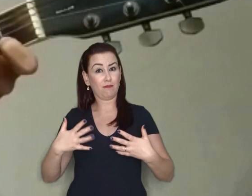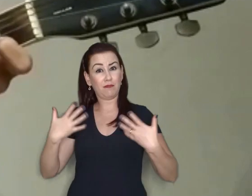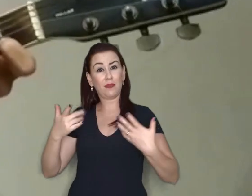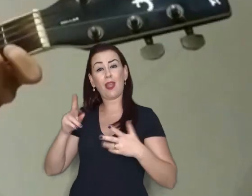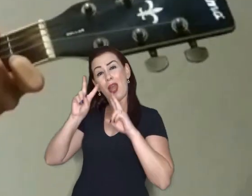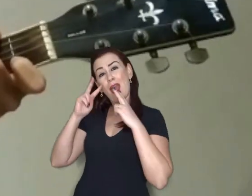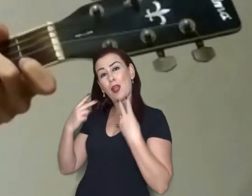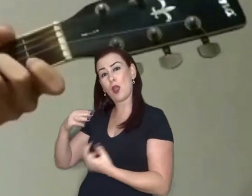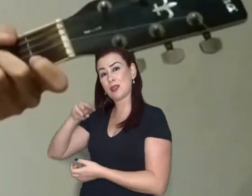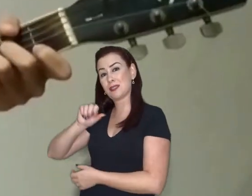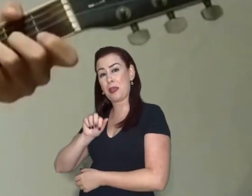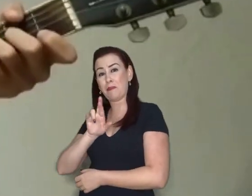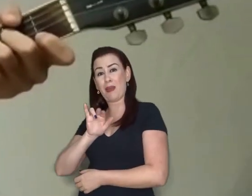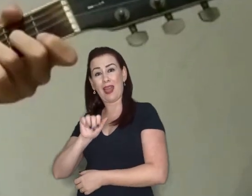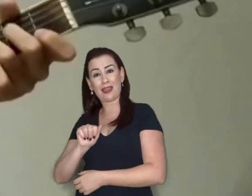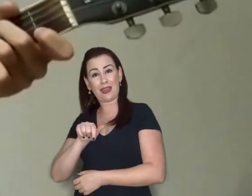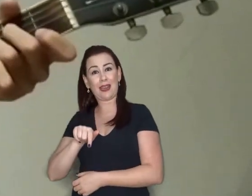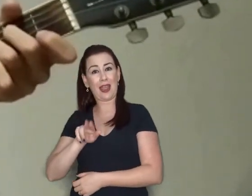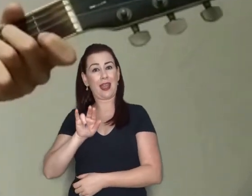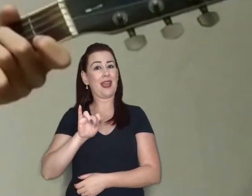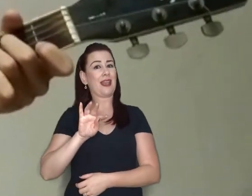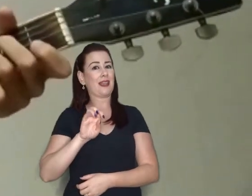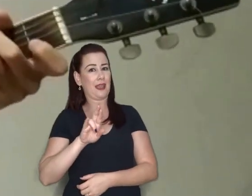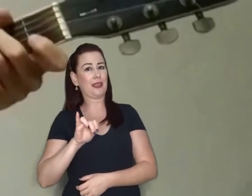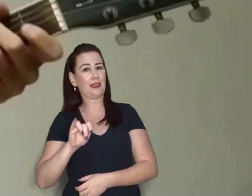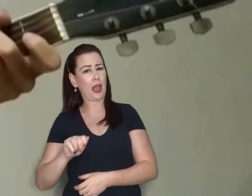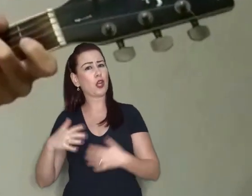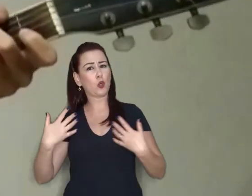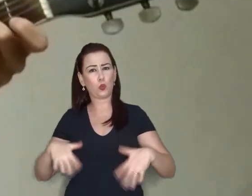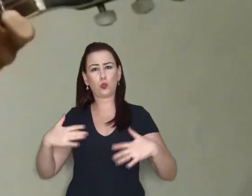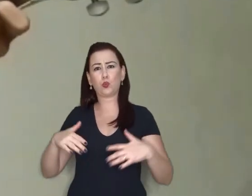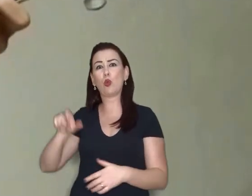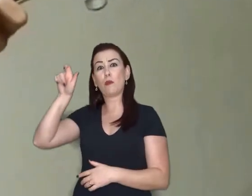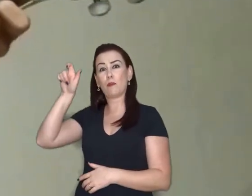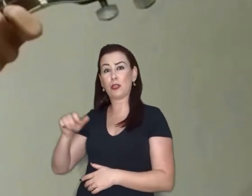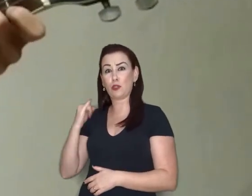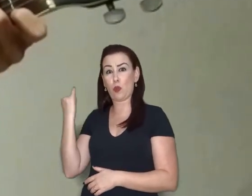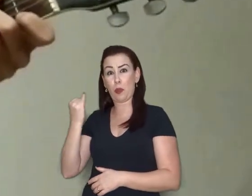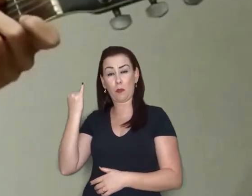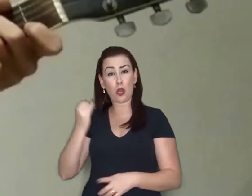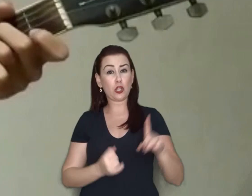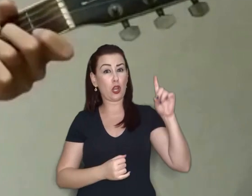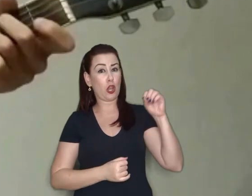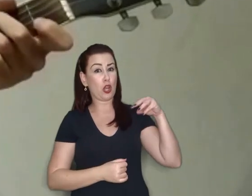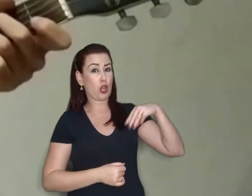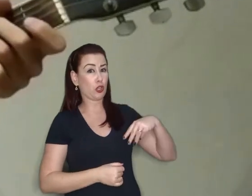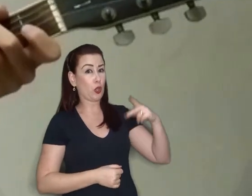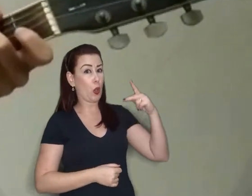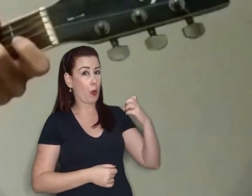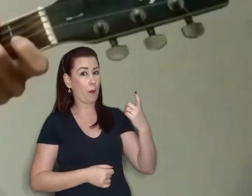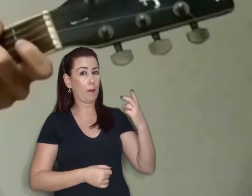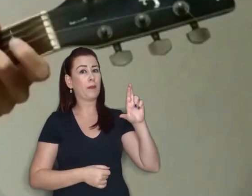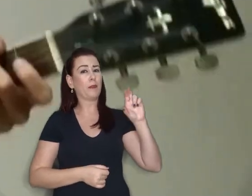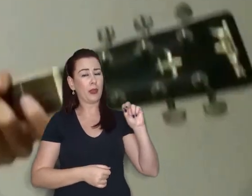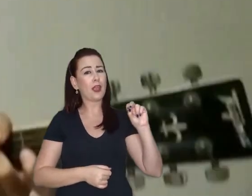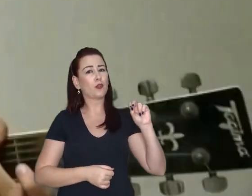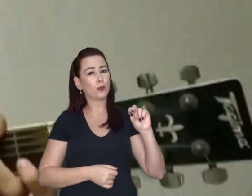Maria Quitéria recebida com glória. Convento da